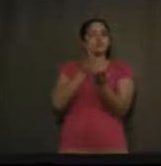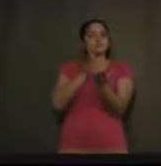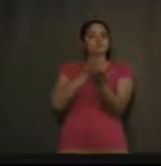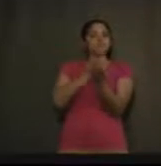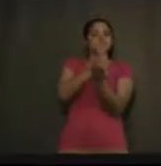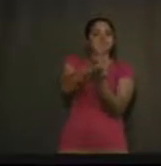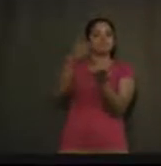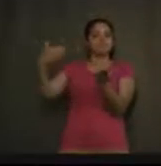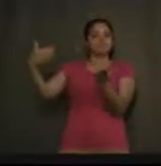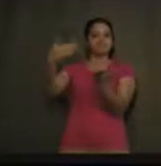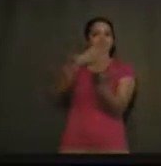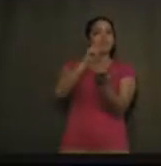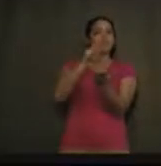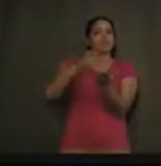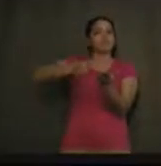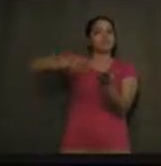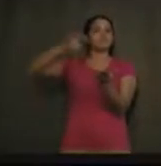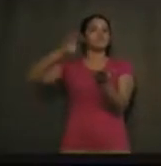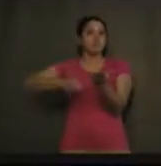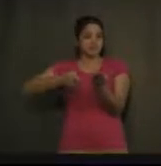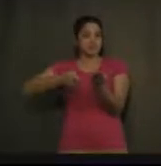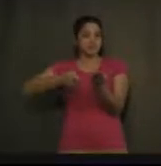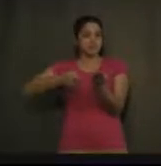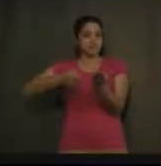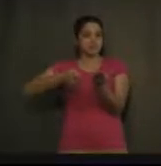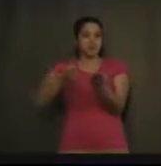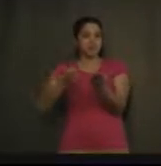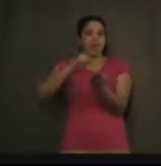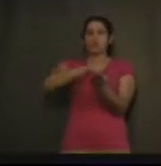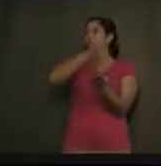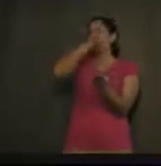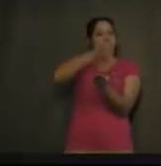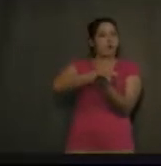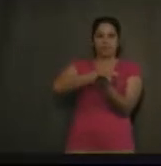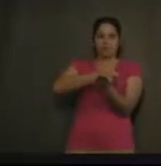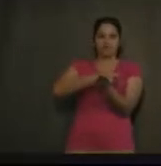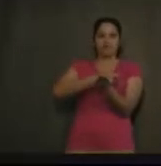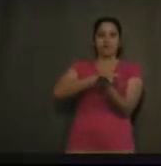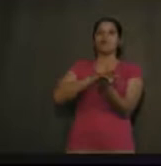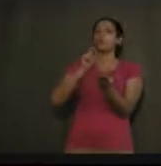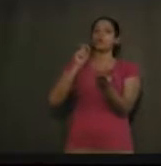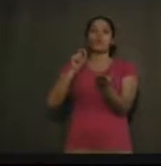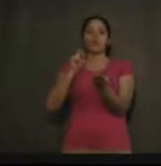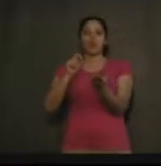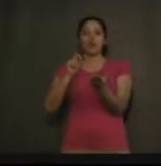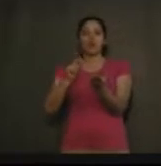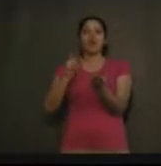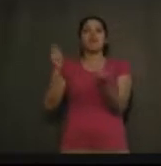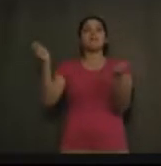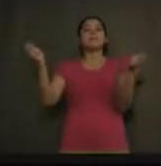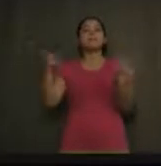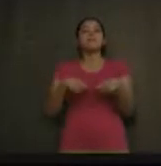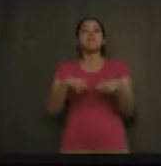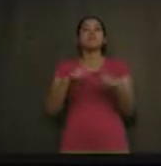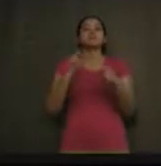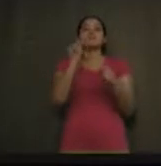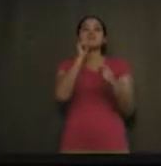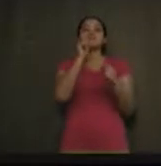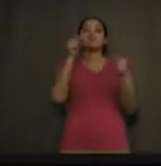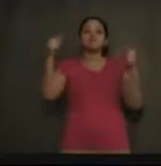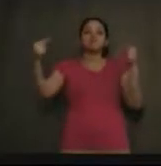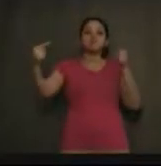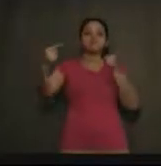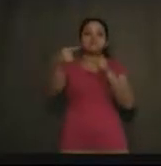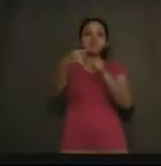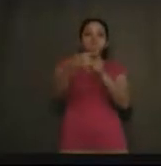estável e a instável, possam se intersectar, possam coincidir, possam formar